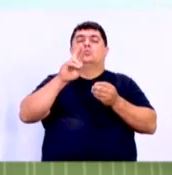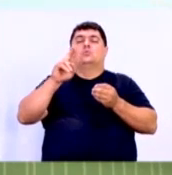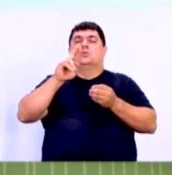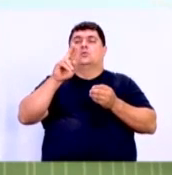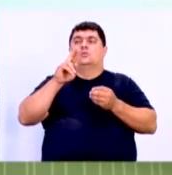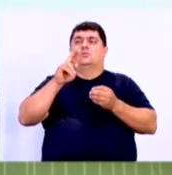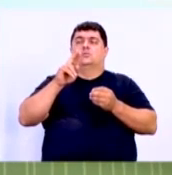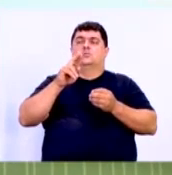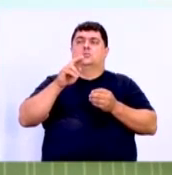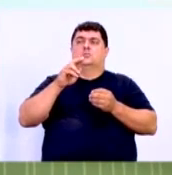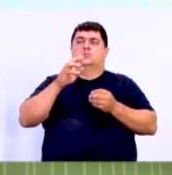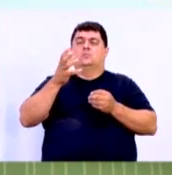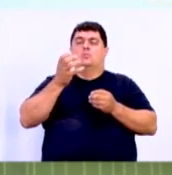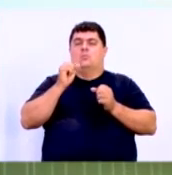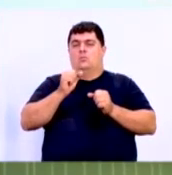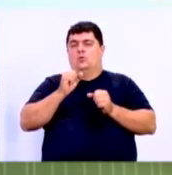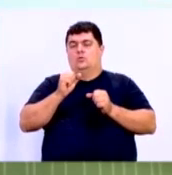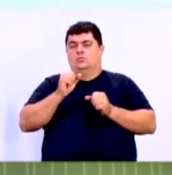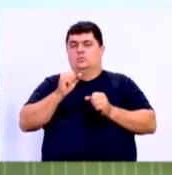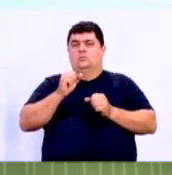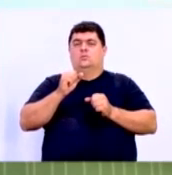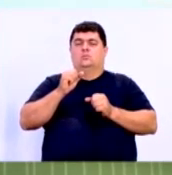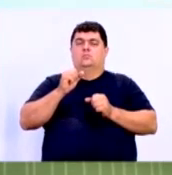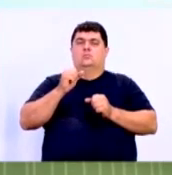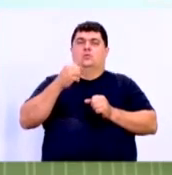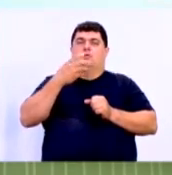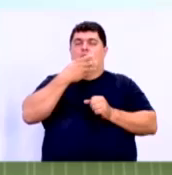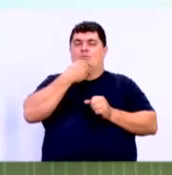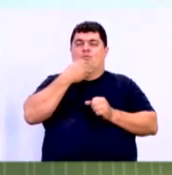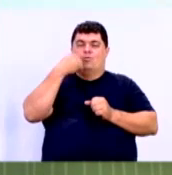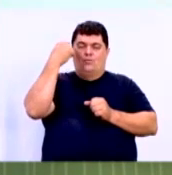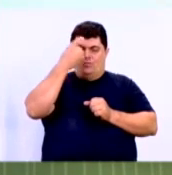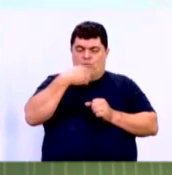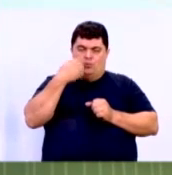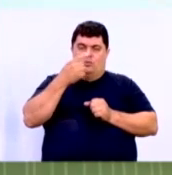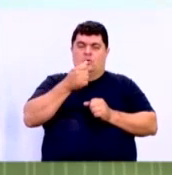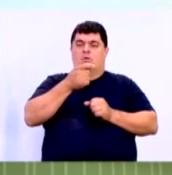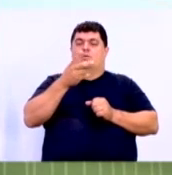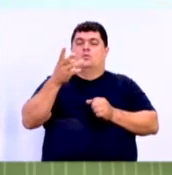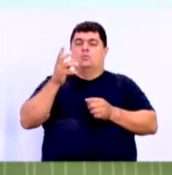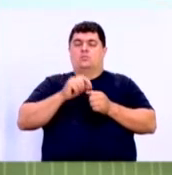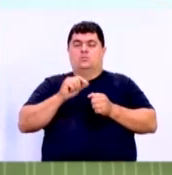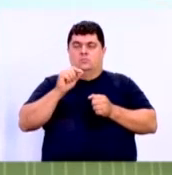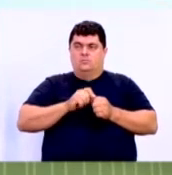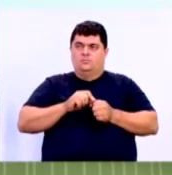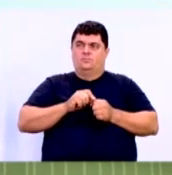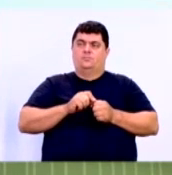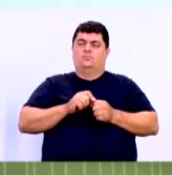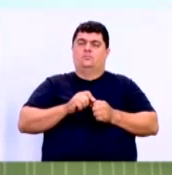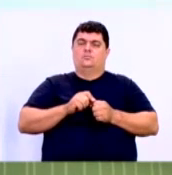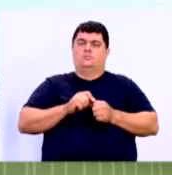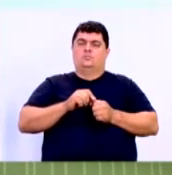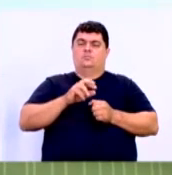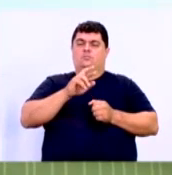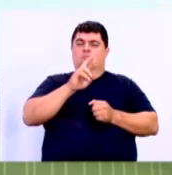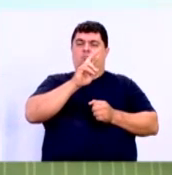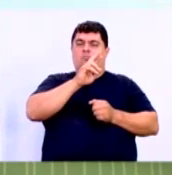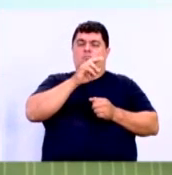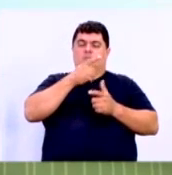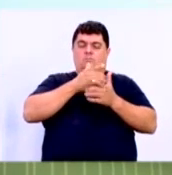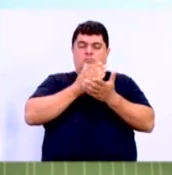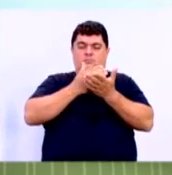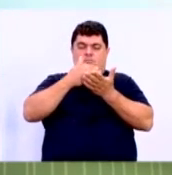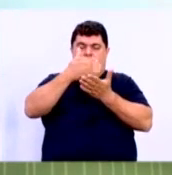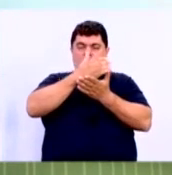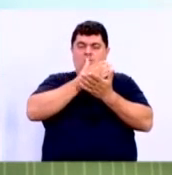sempre em conformidade. Podemos usar máquina hora, quantidade produzida, certo? Então, ratear é simplesmente